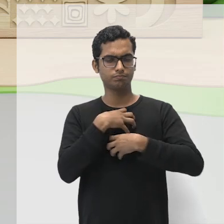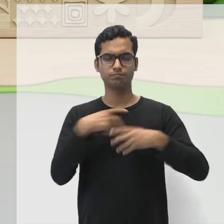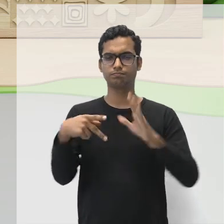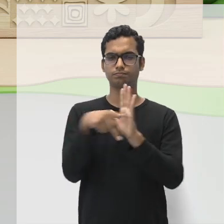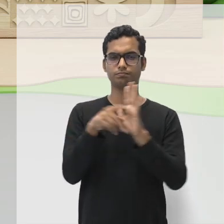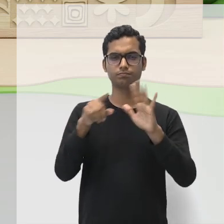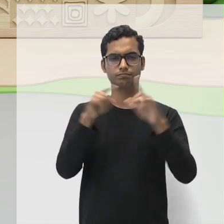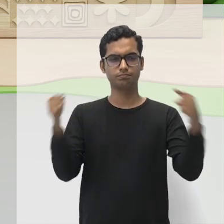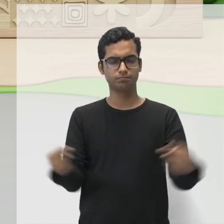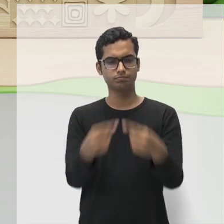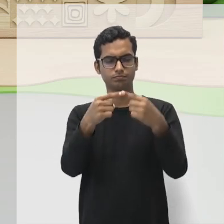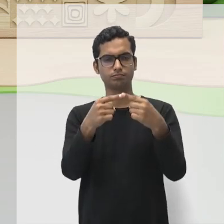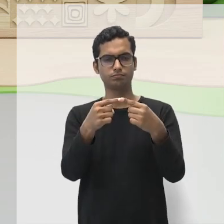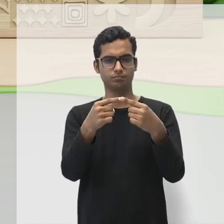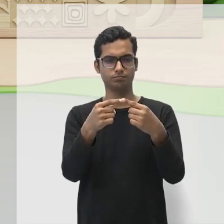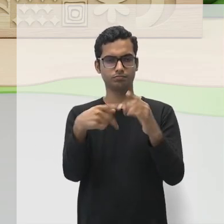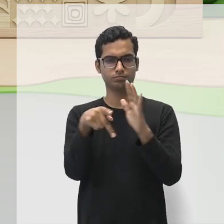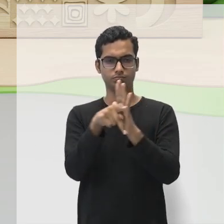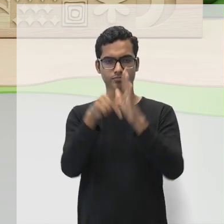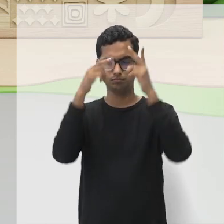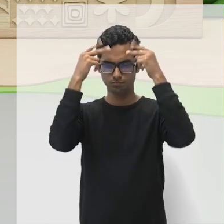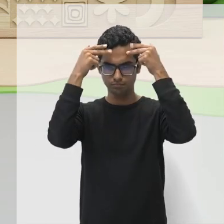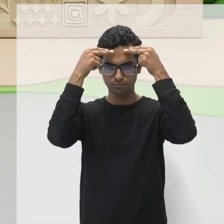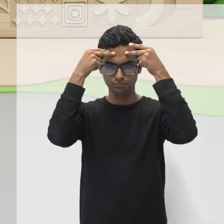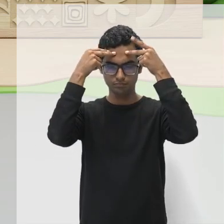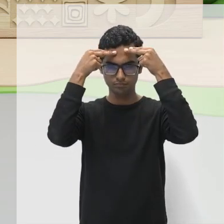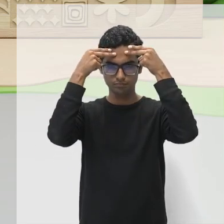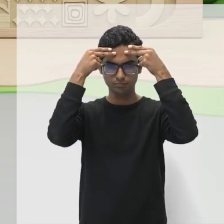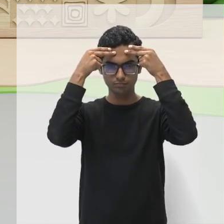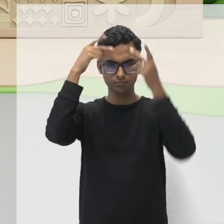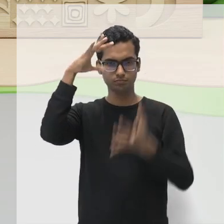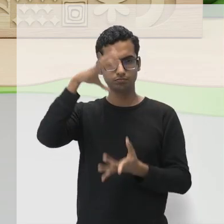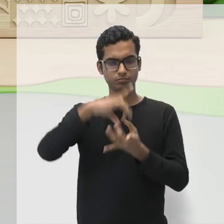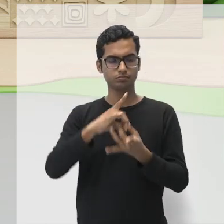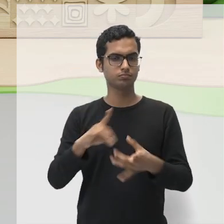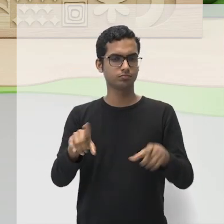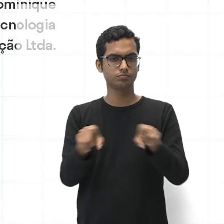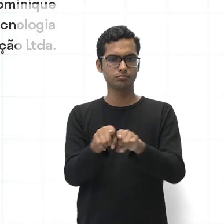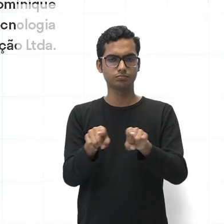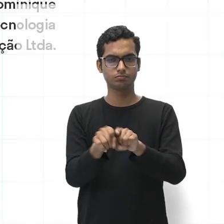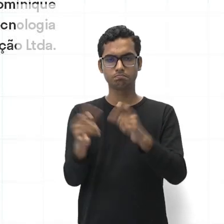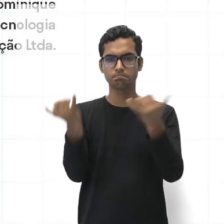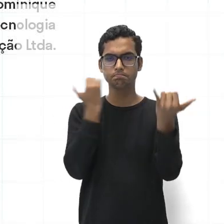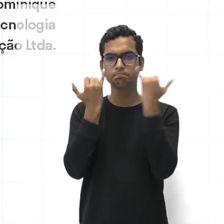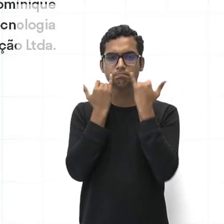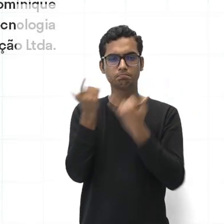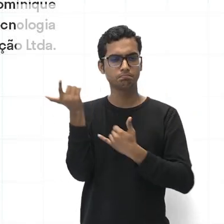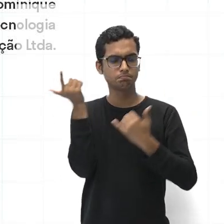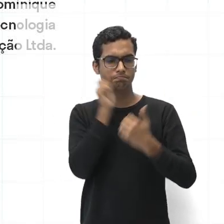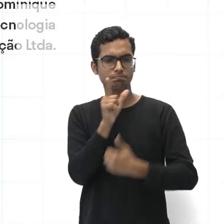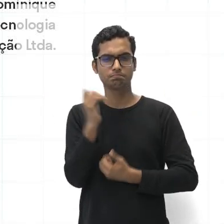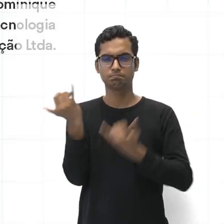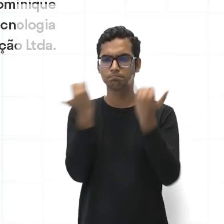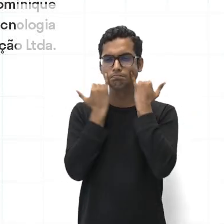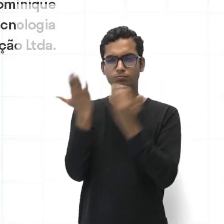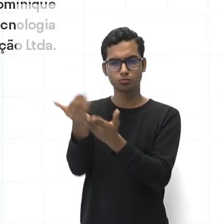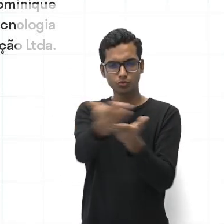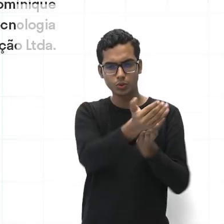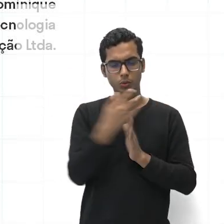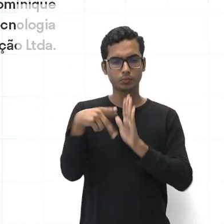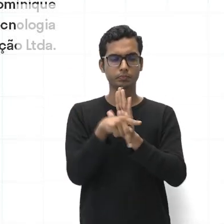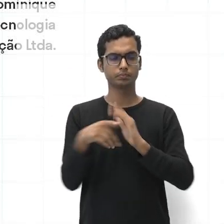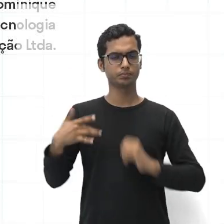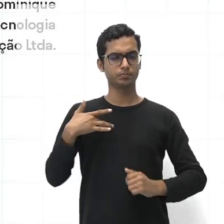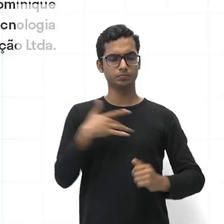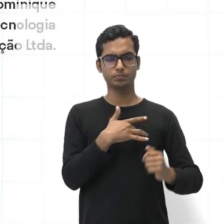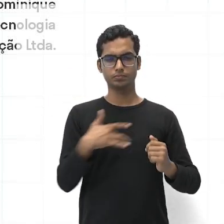né? Do sistema nervoso. Então, as informações coletadas pelos órgãos